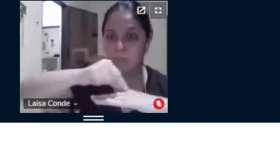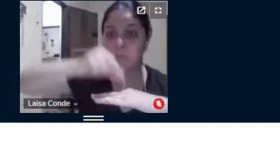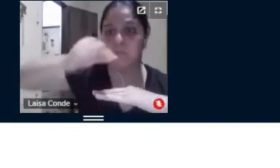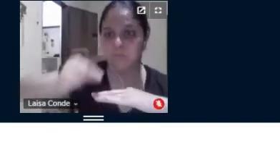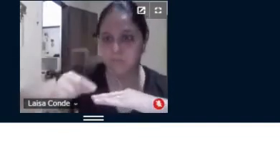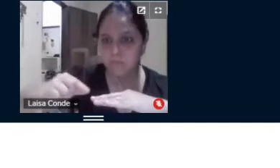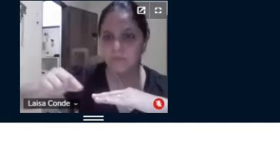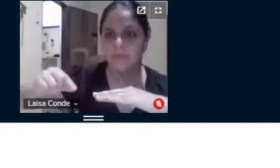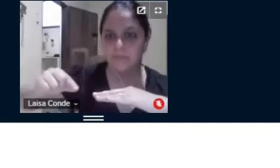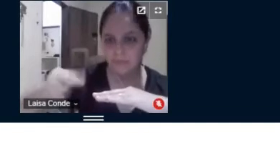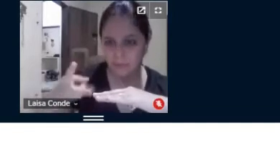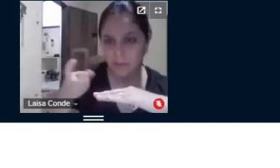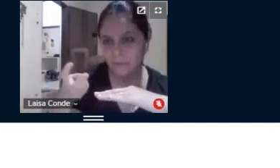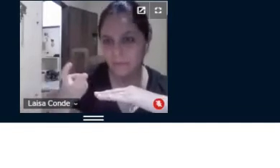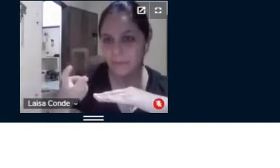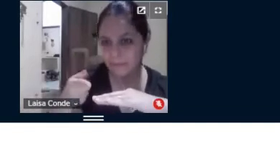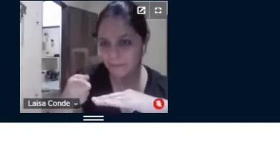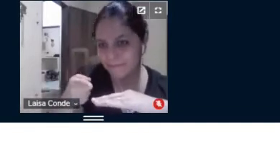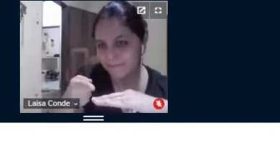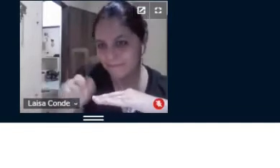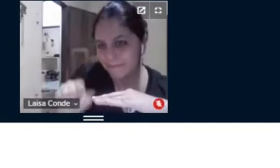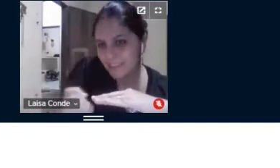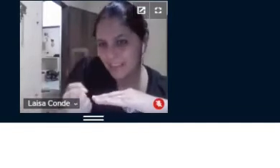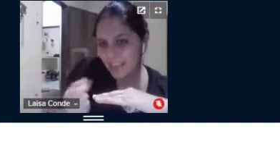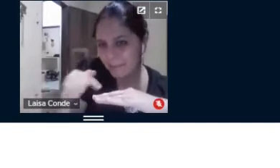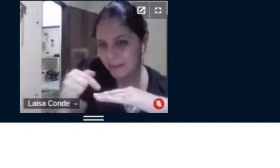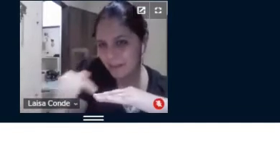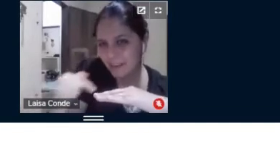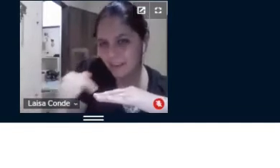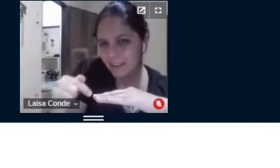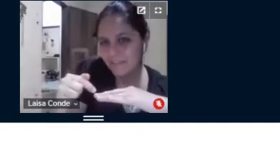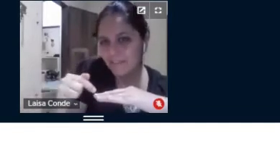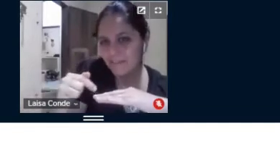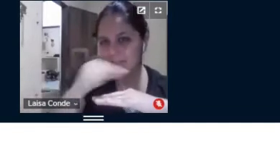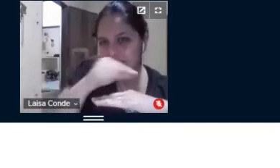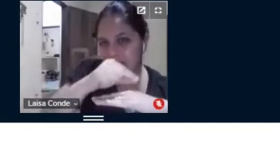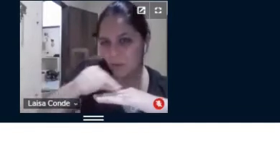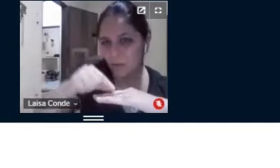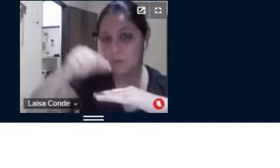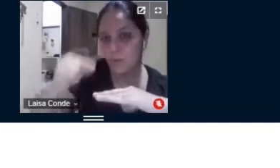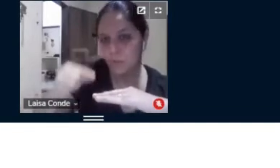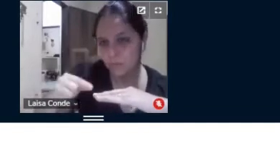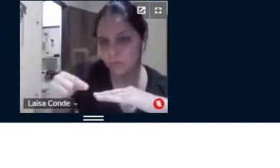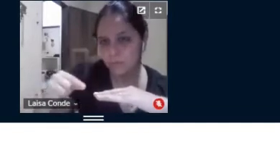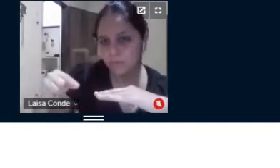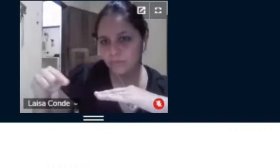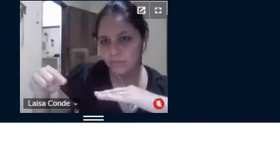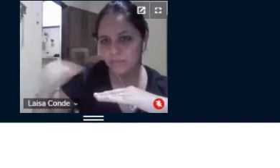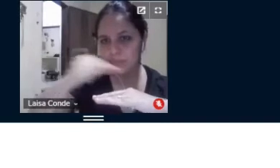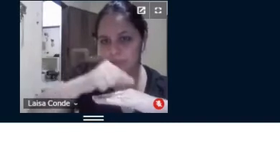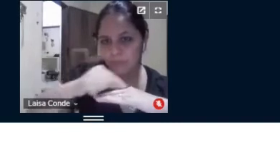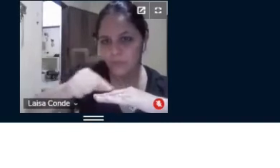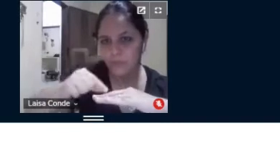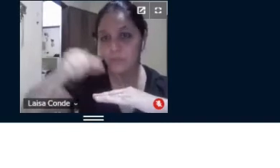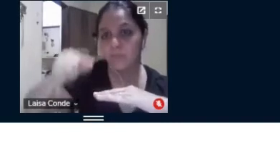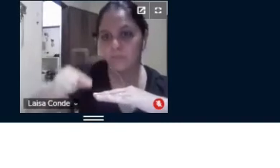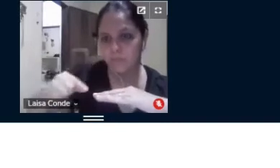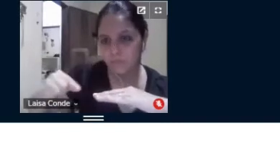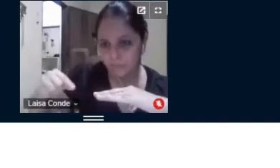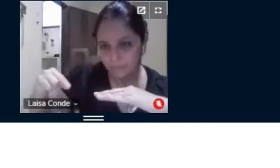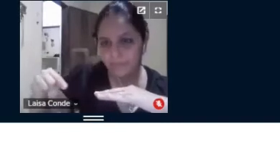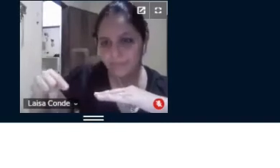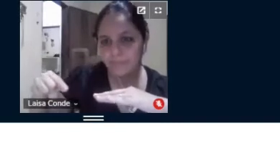fuga, tá? Que é um desvio que a gente tem nas nossas